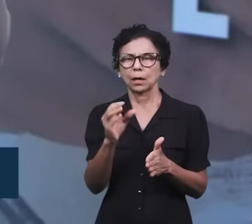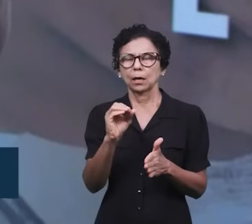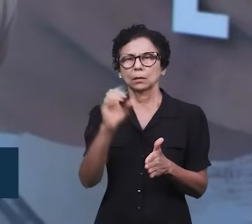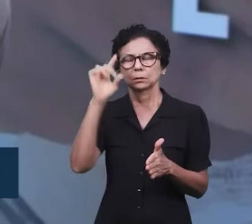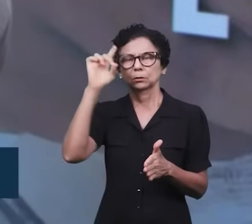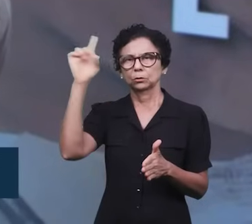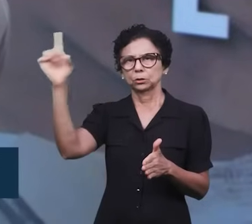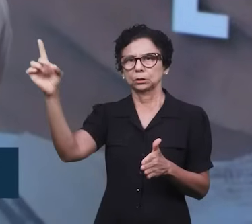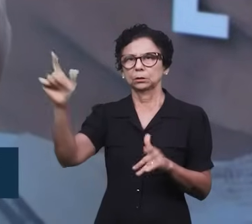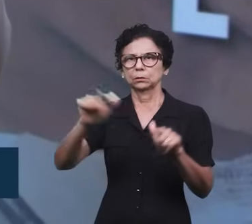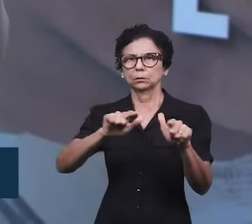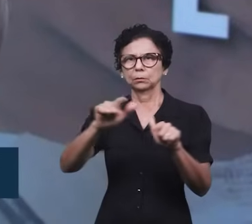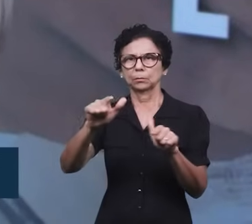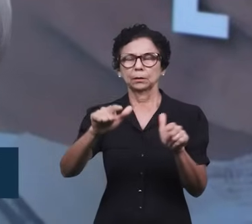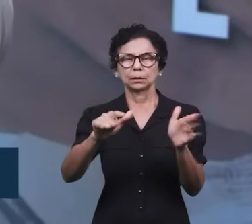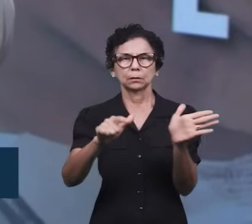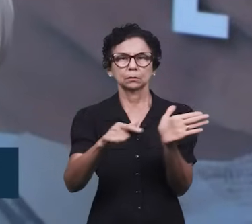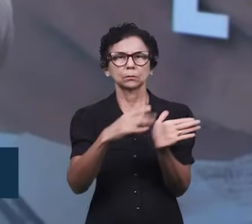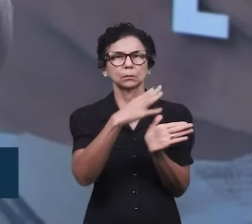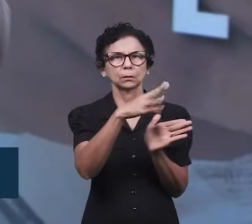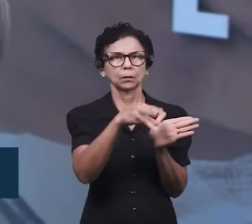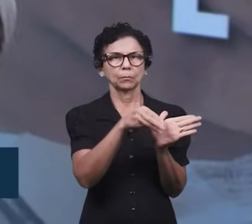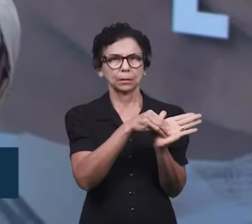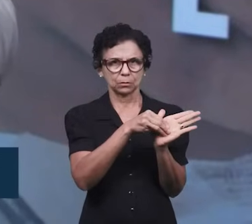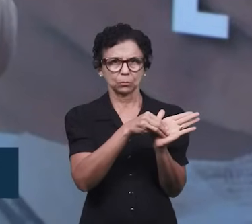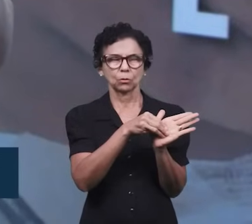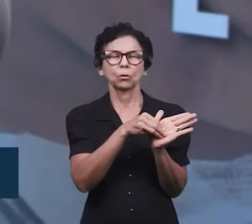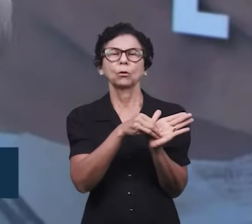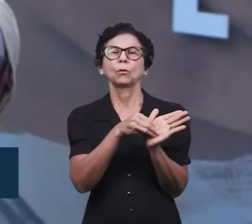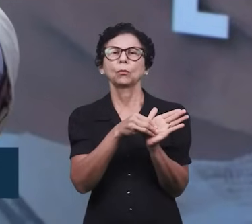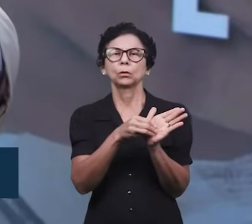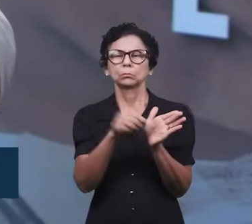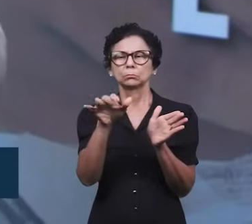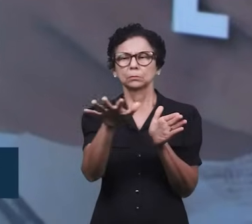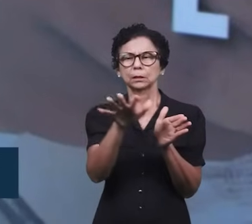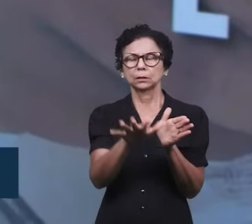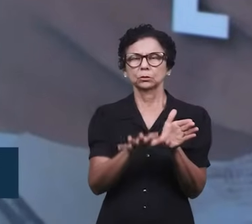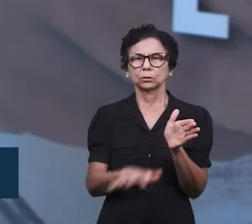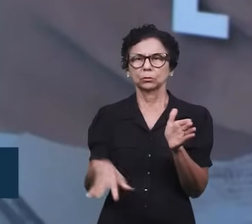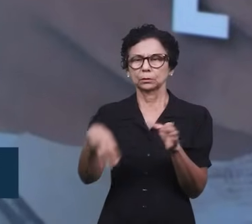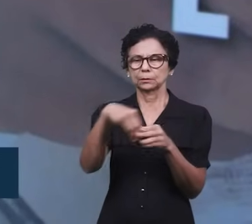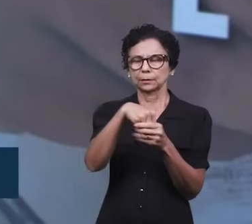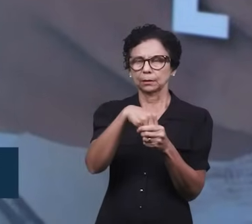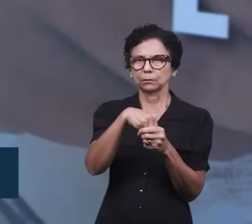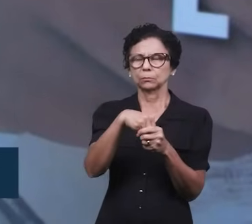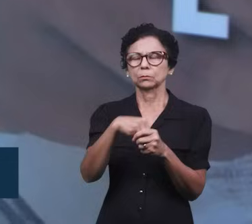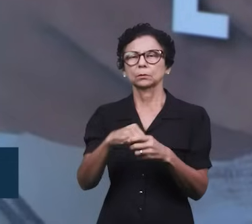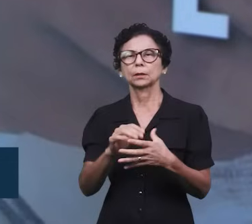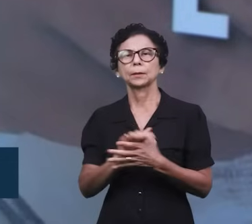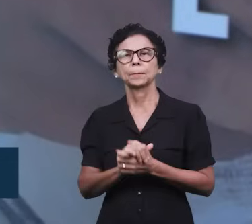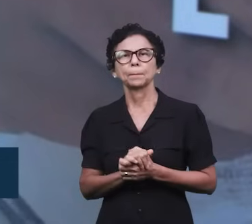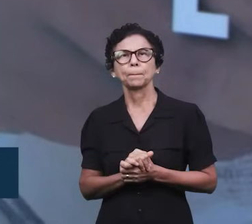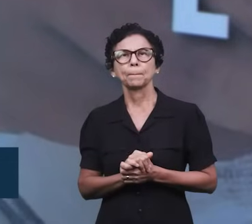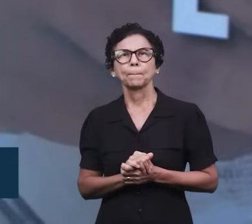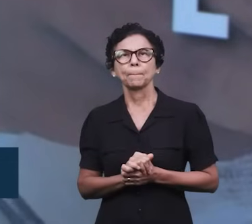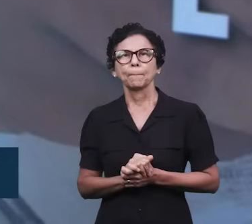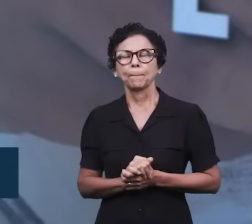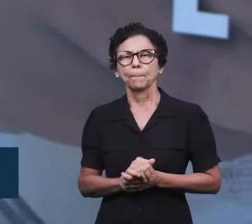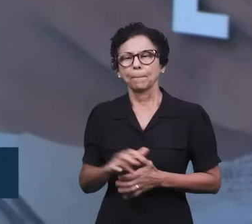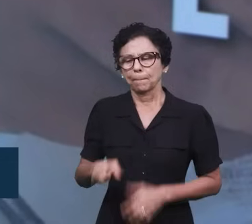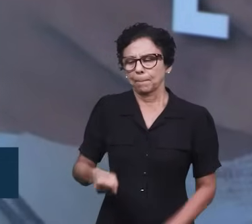trabalho lá na Amazônia, lá dentro da Melgaço, no arquipélago de Marajó. Então,